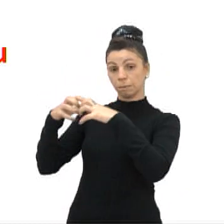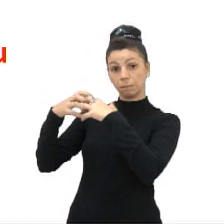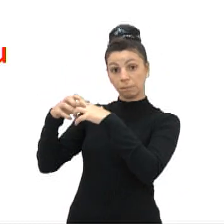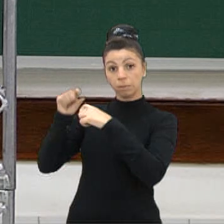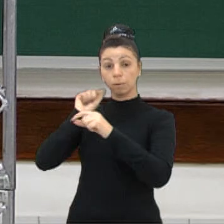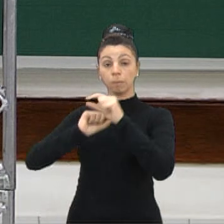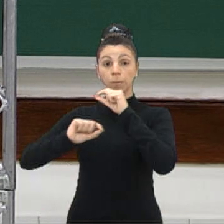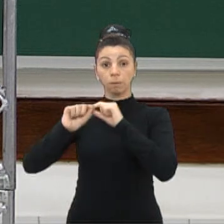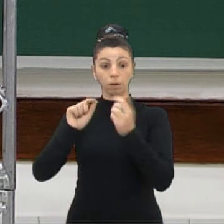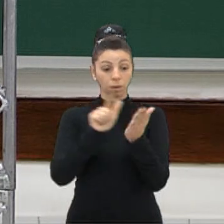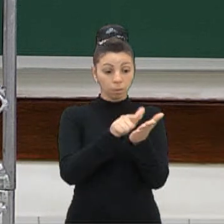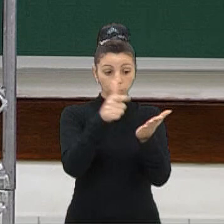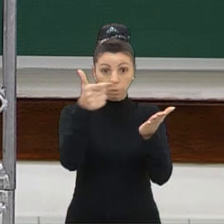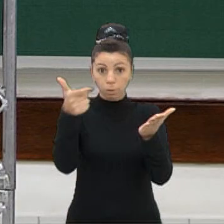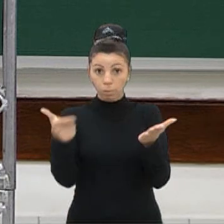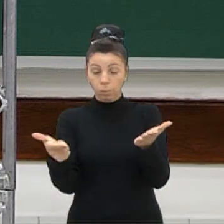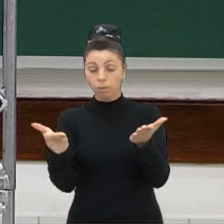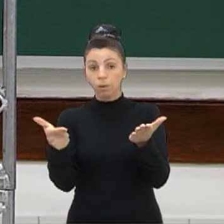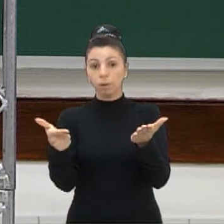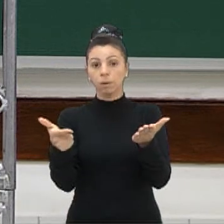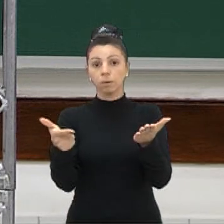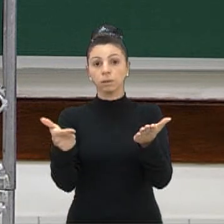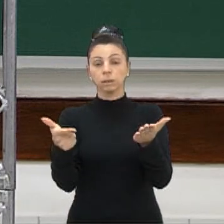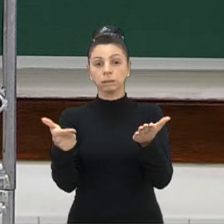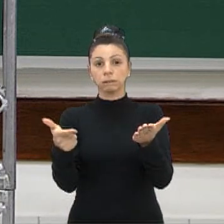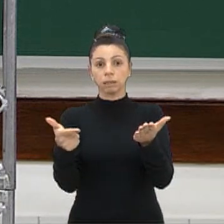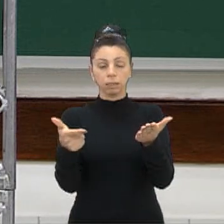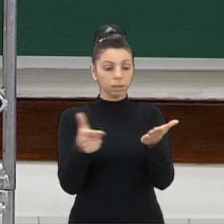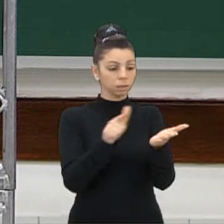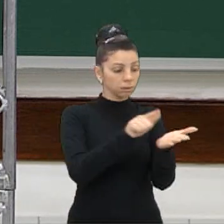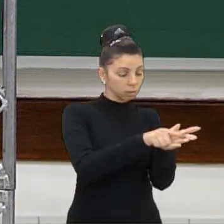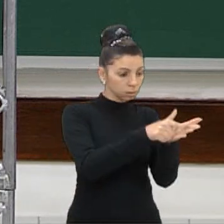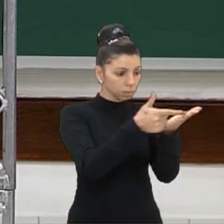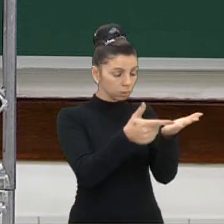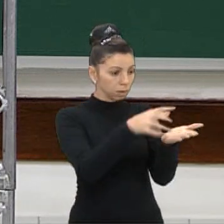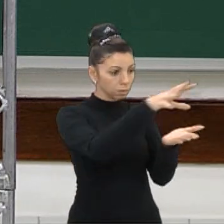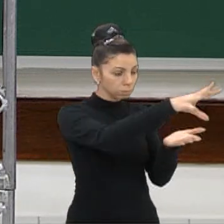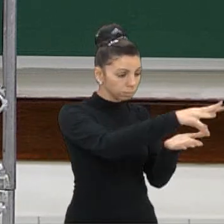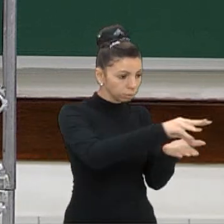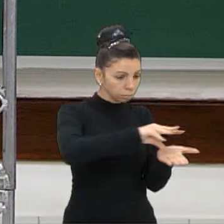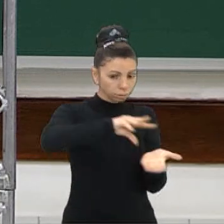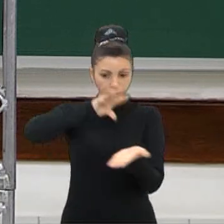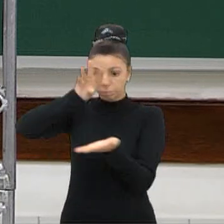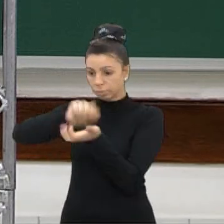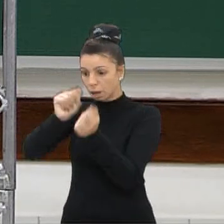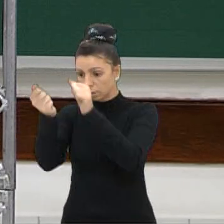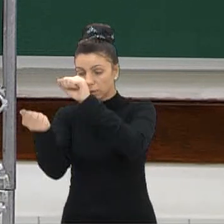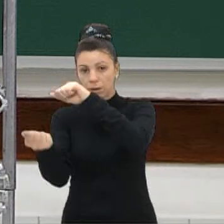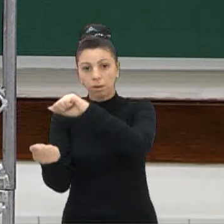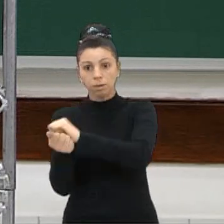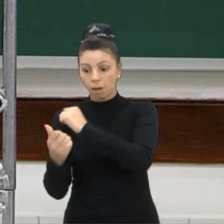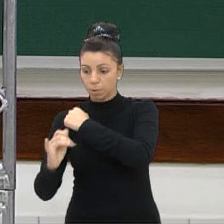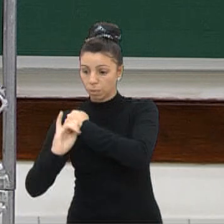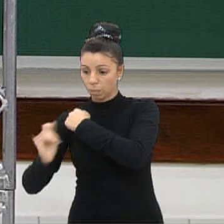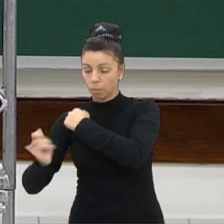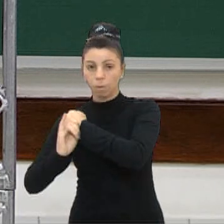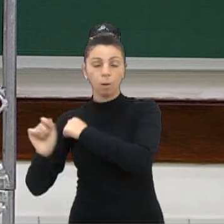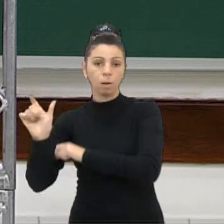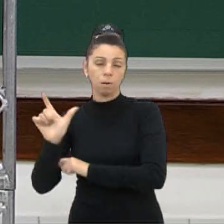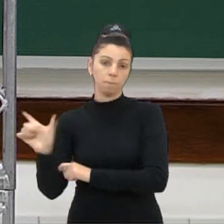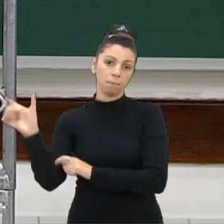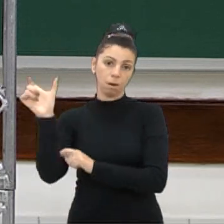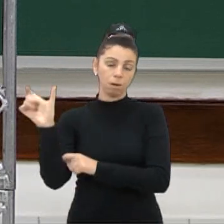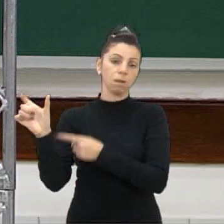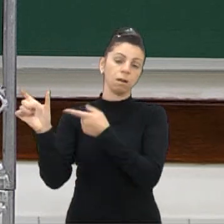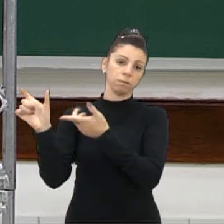jornalista, ela capta uma notícia do jornal e a transforma num texto literário, né, numa crônica com mais palavras